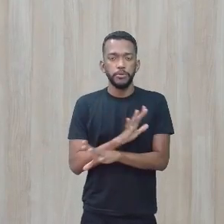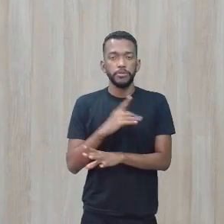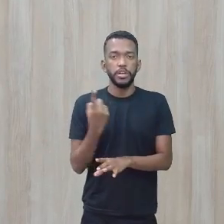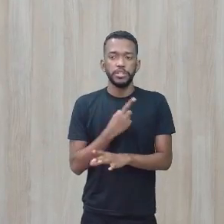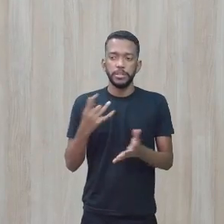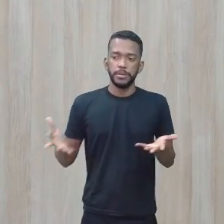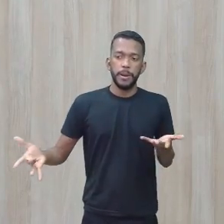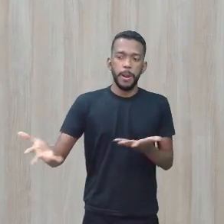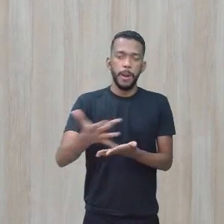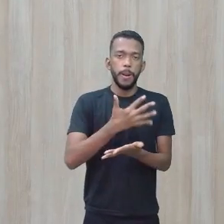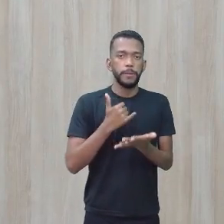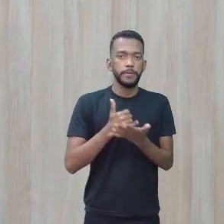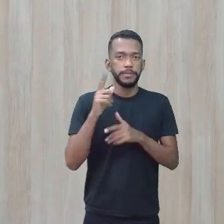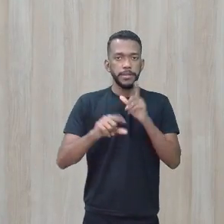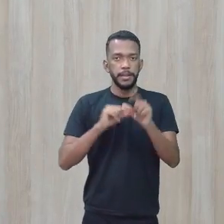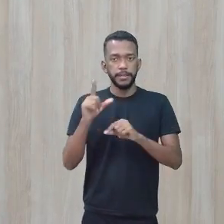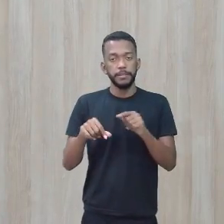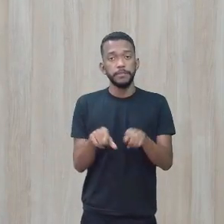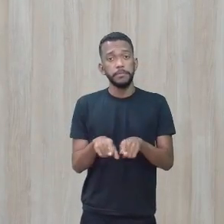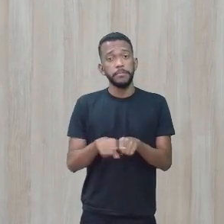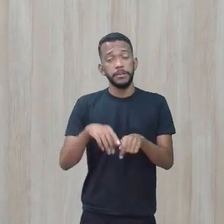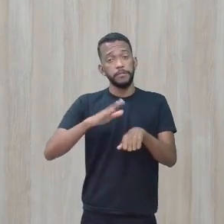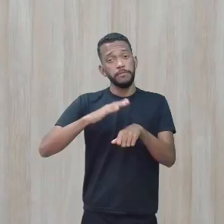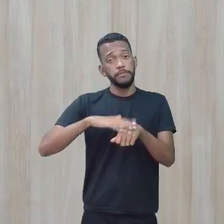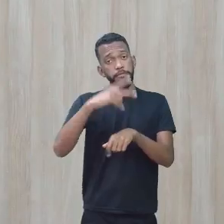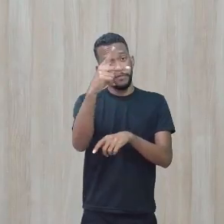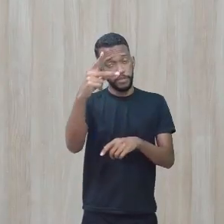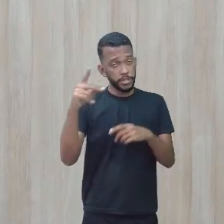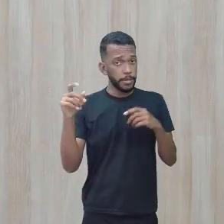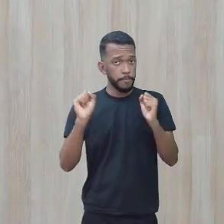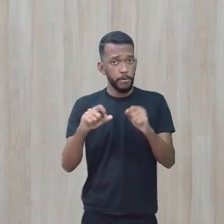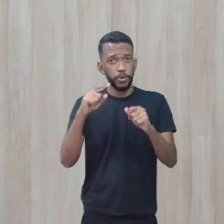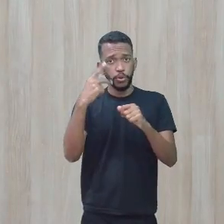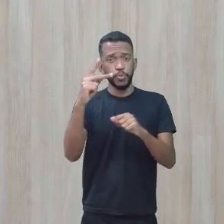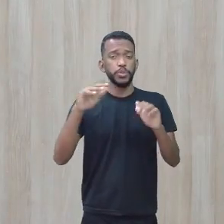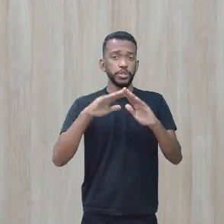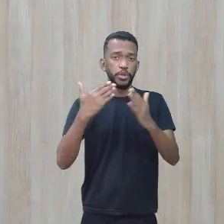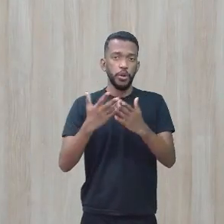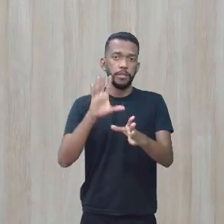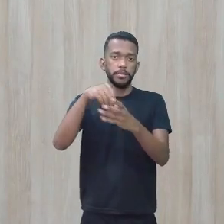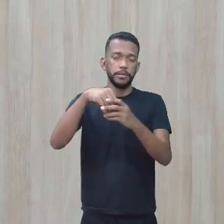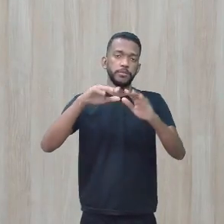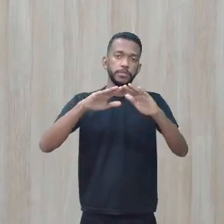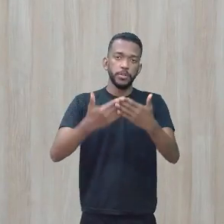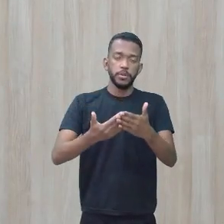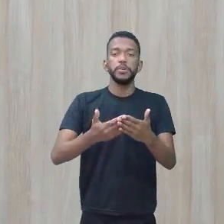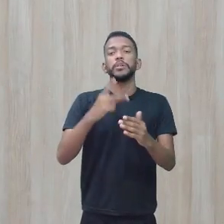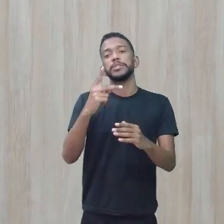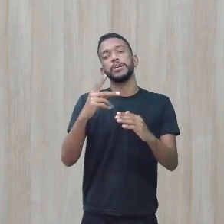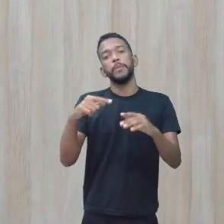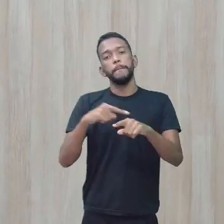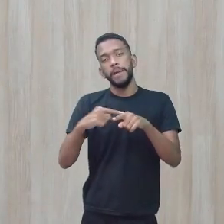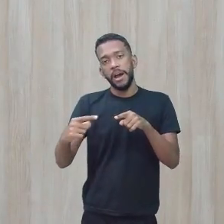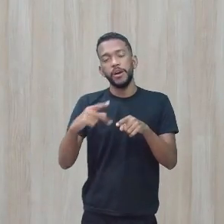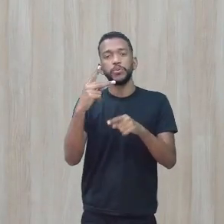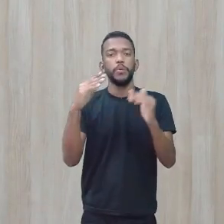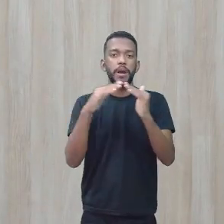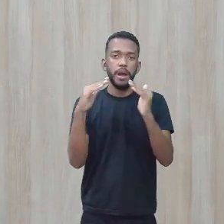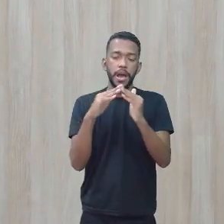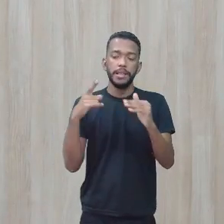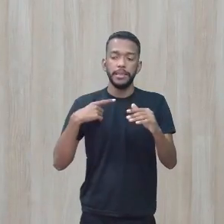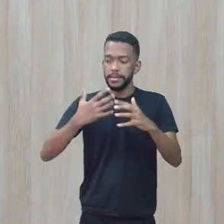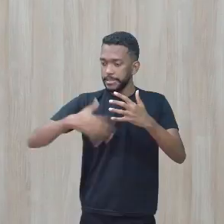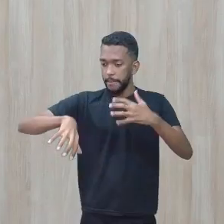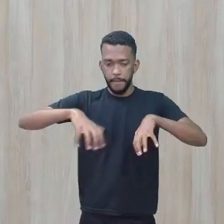coleta seletiva, de repente você estimulando aí na sua escola, no seu bairro, na sua casa, essa separação